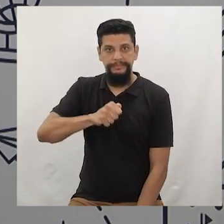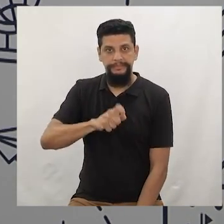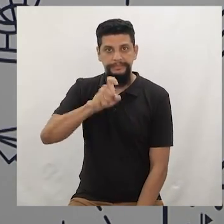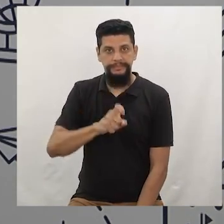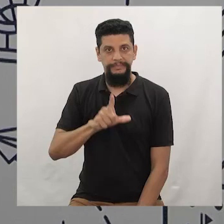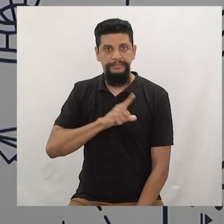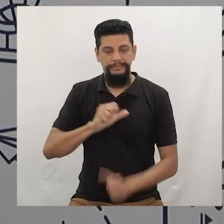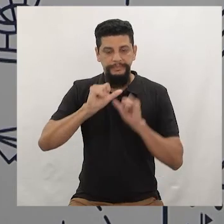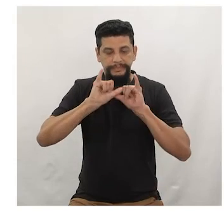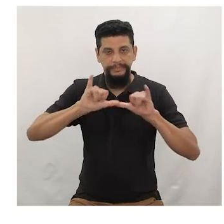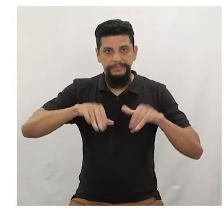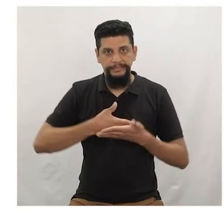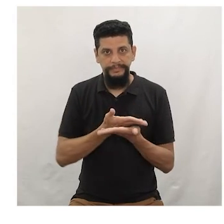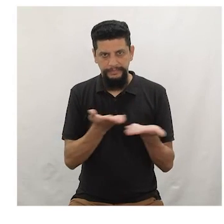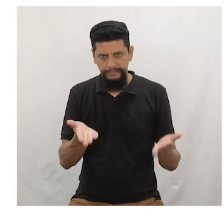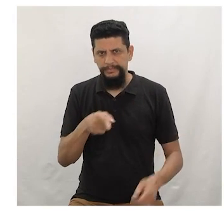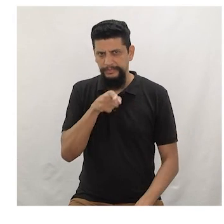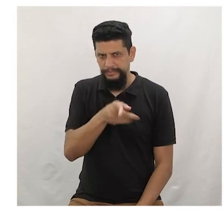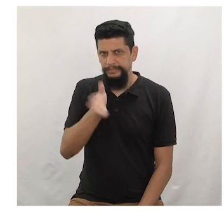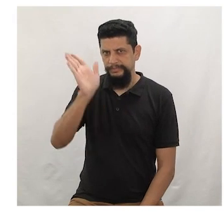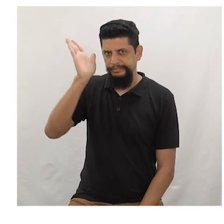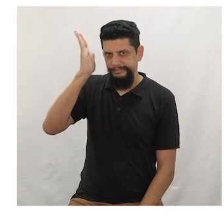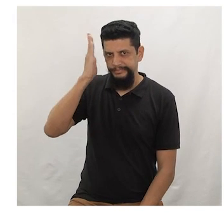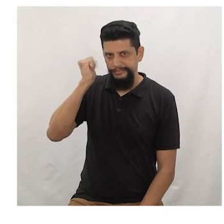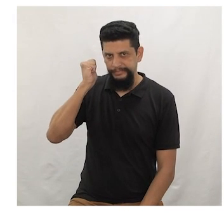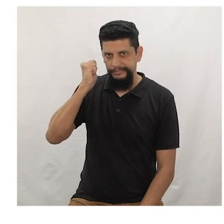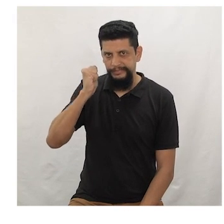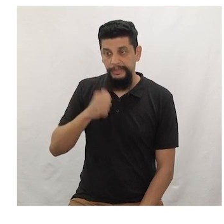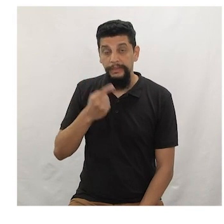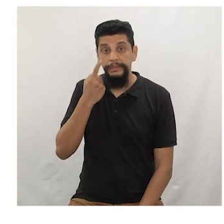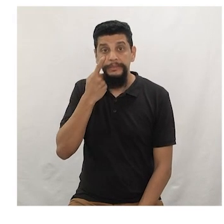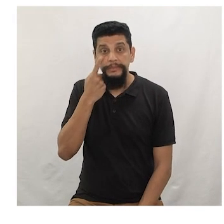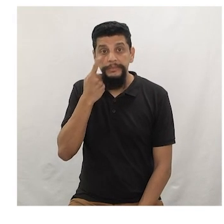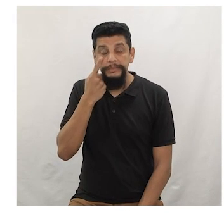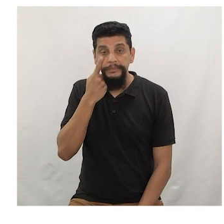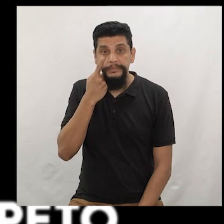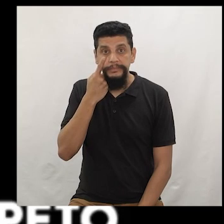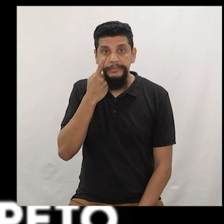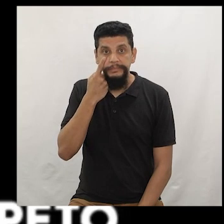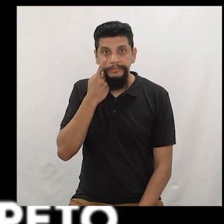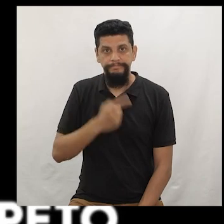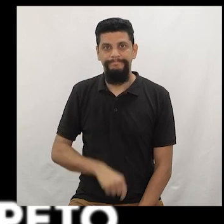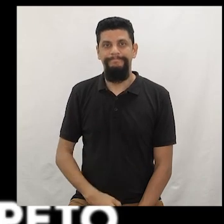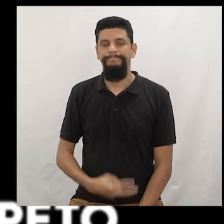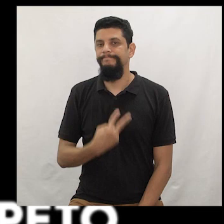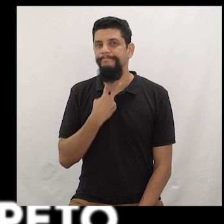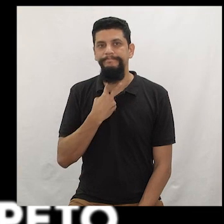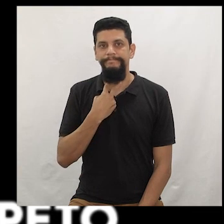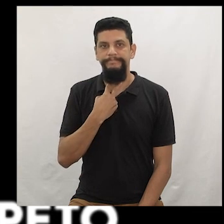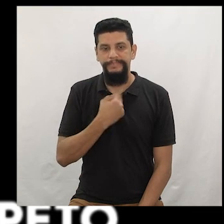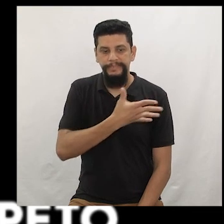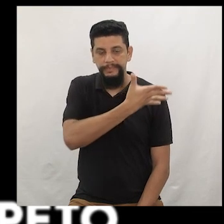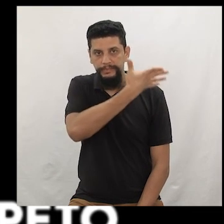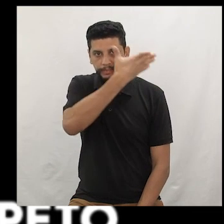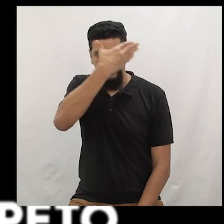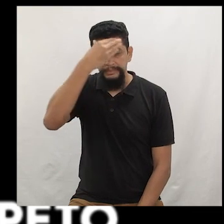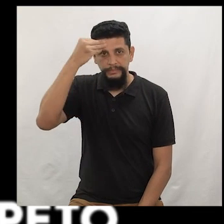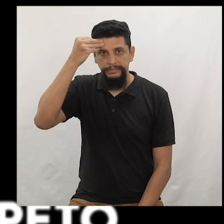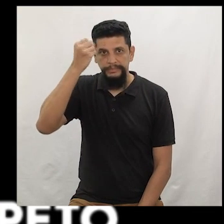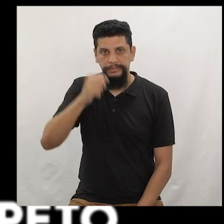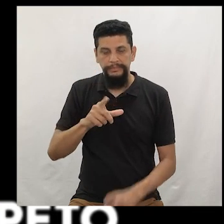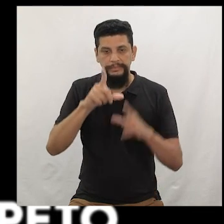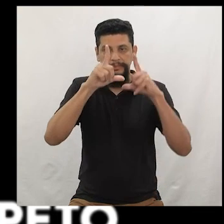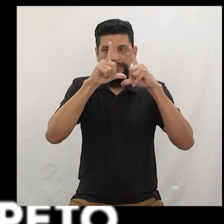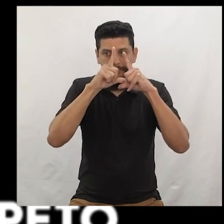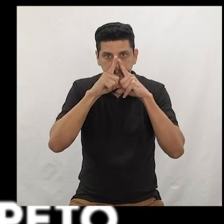um recadinho para vocês. Vocês já sabem, né? Vamos ver? Não podemos esquecer